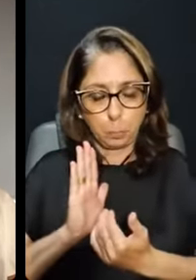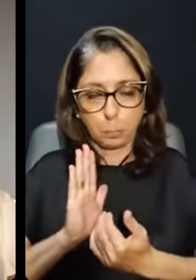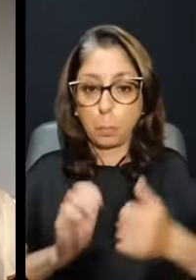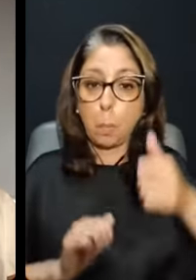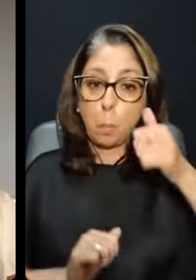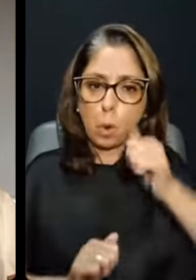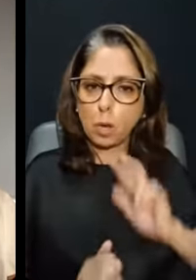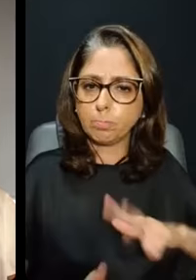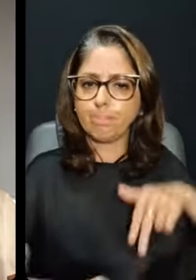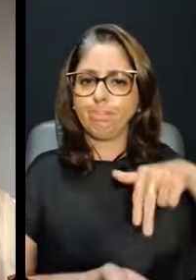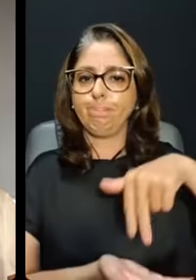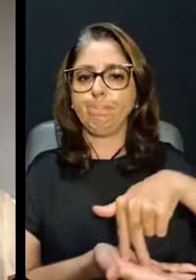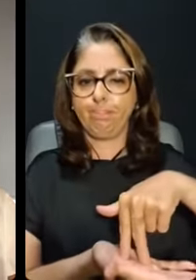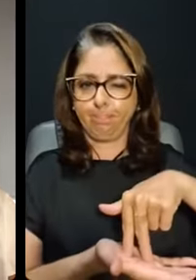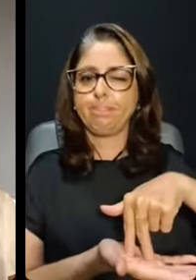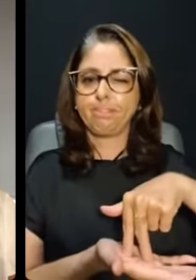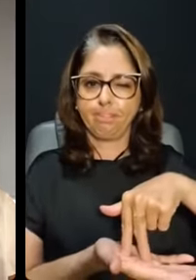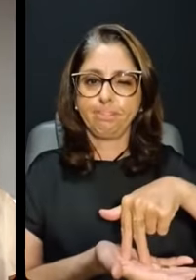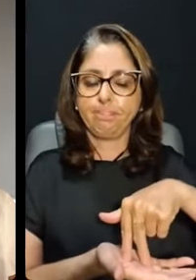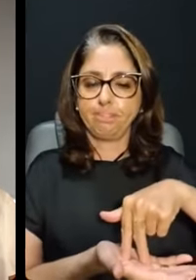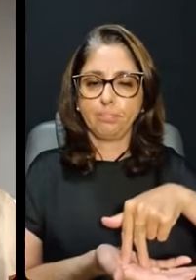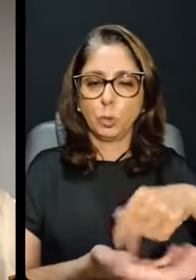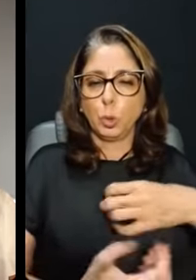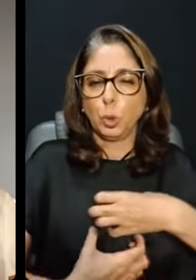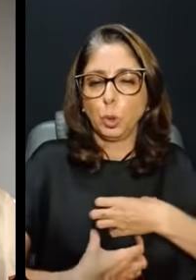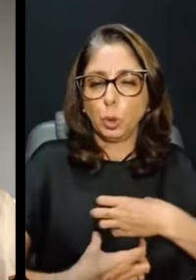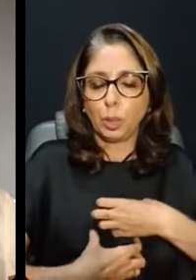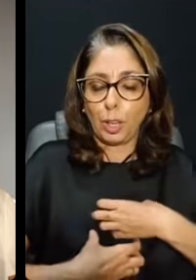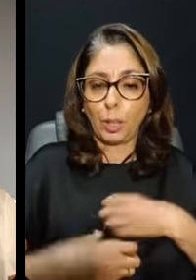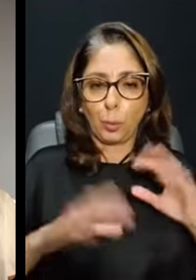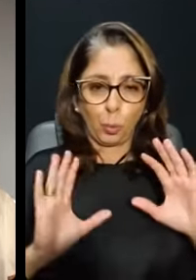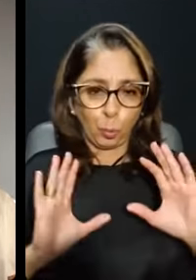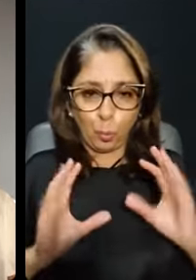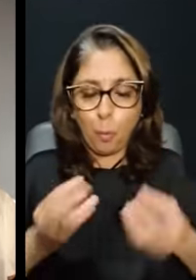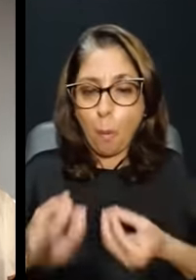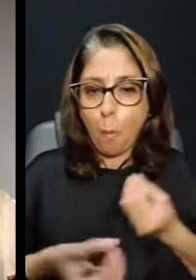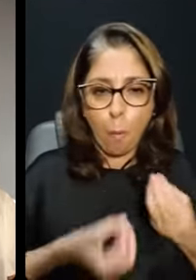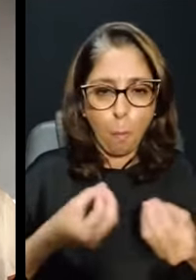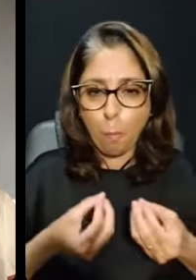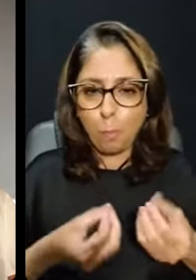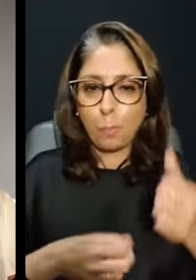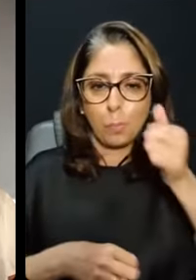queria, assim, ouvir você sobre essa reflexão, né? Porque